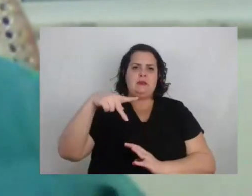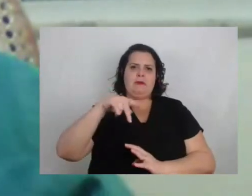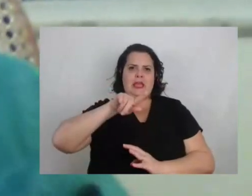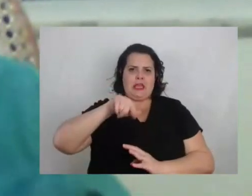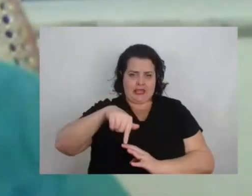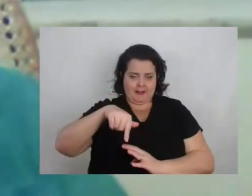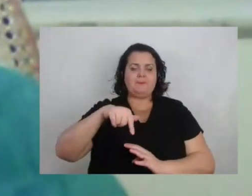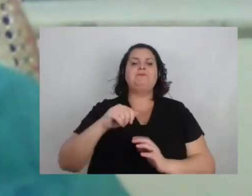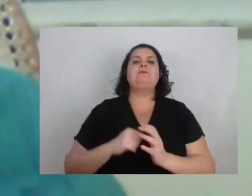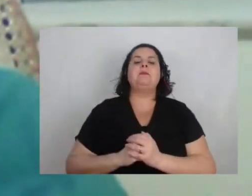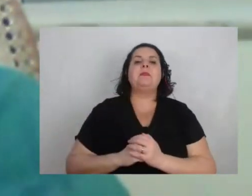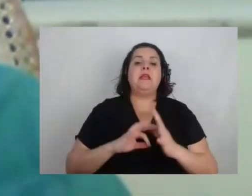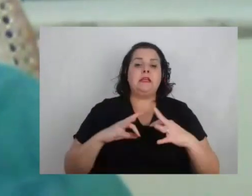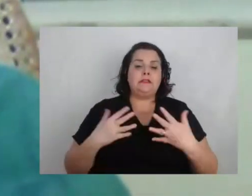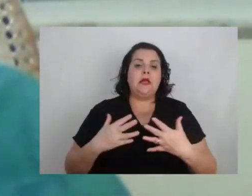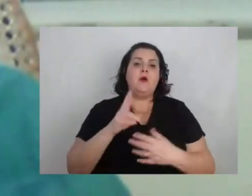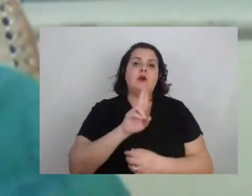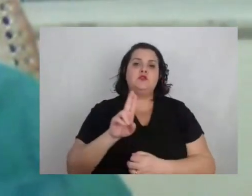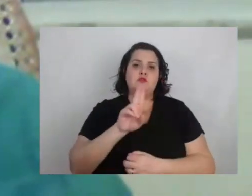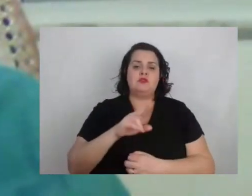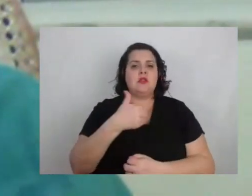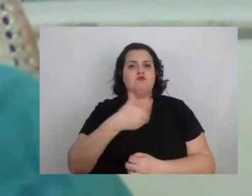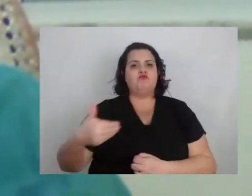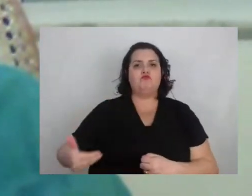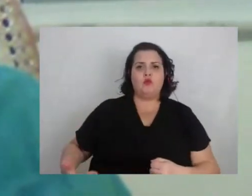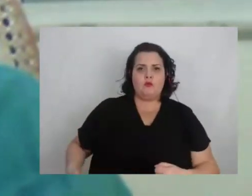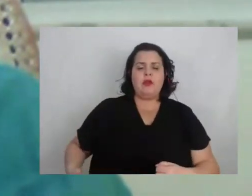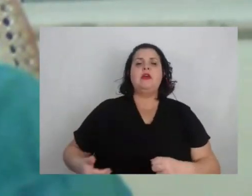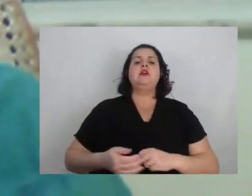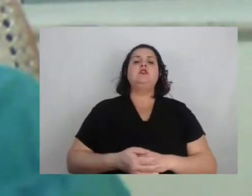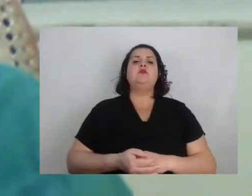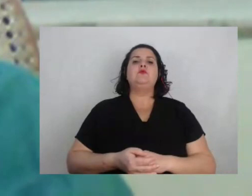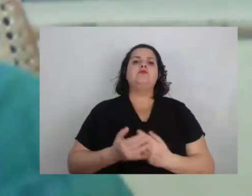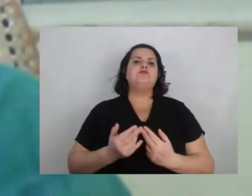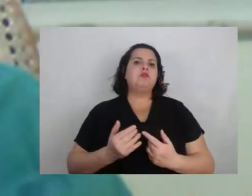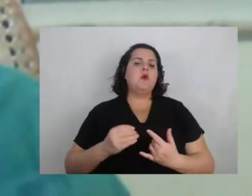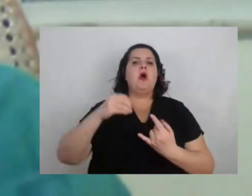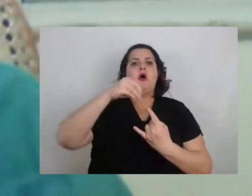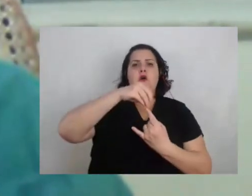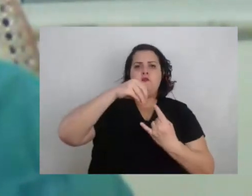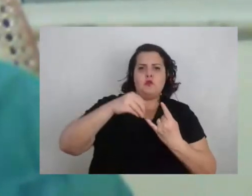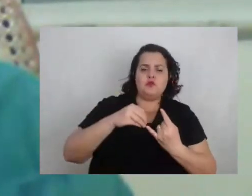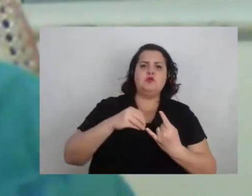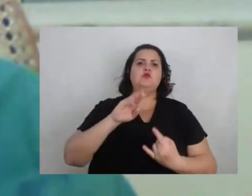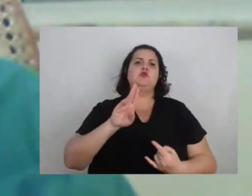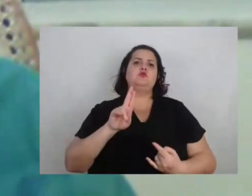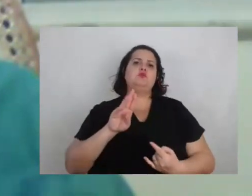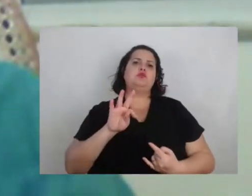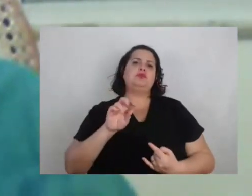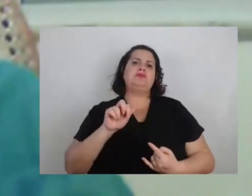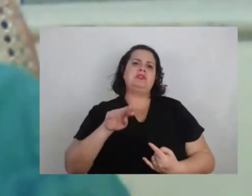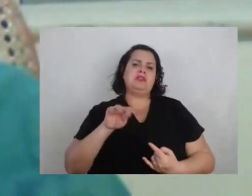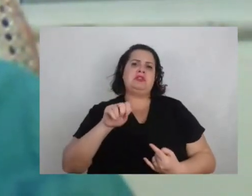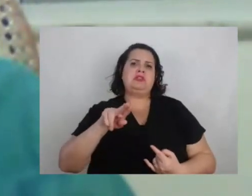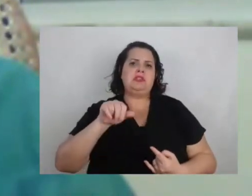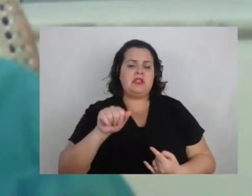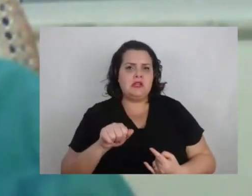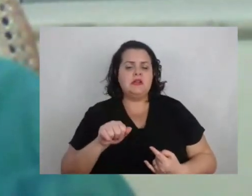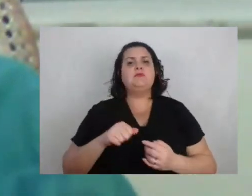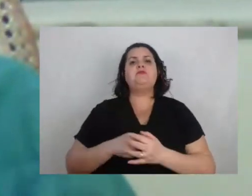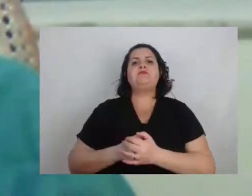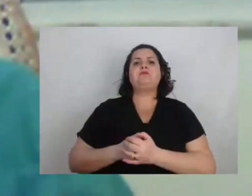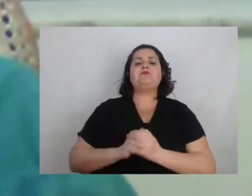centros de pesquisa, que são articulados a ela, como a Fiocruz, o Butantan em São Paulo, etc., já apresentavam